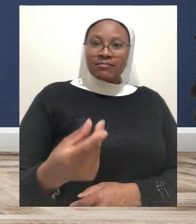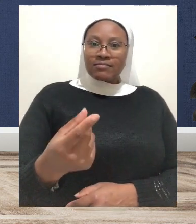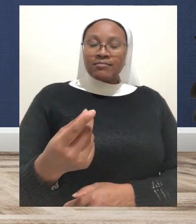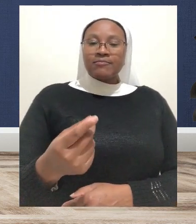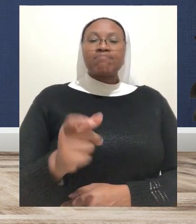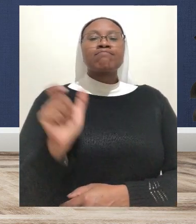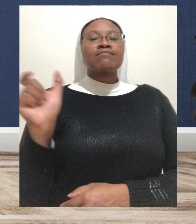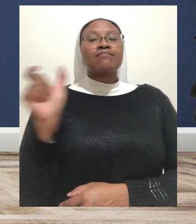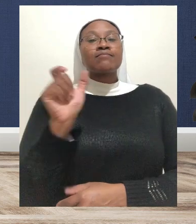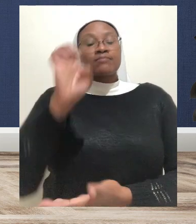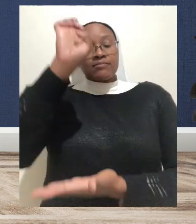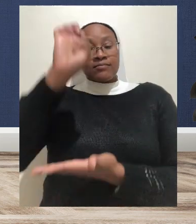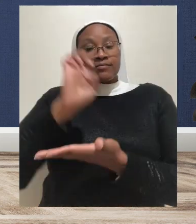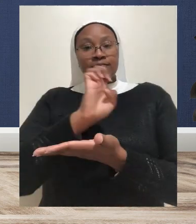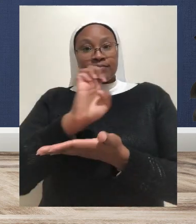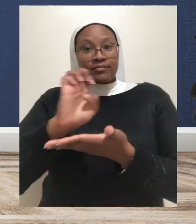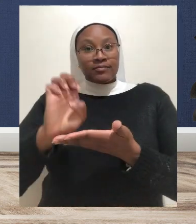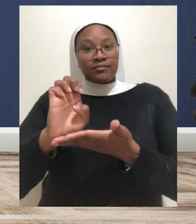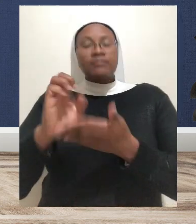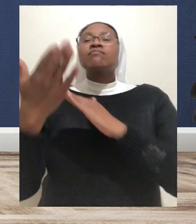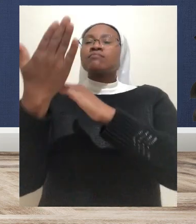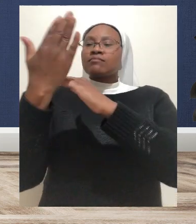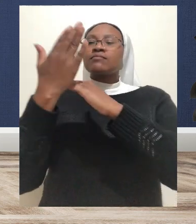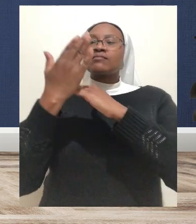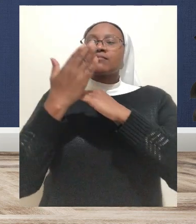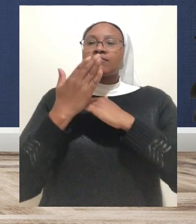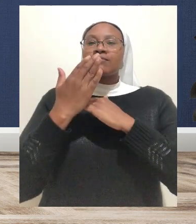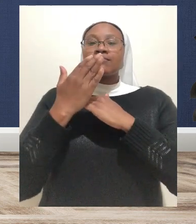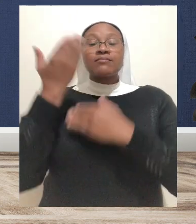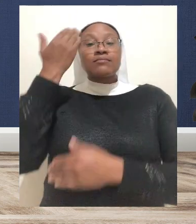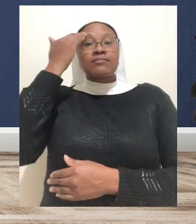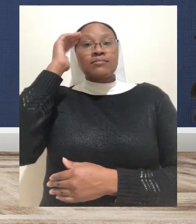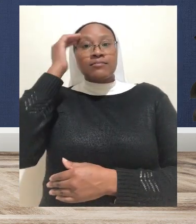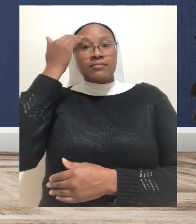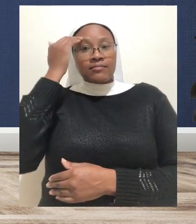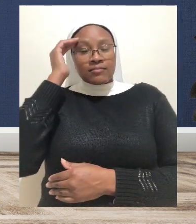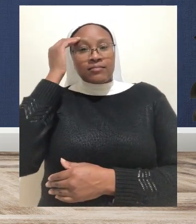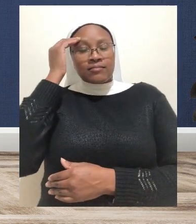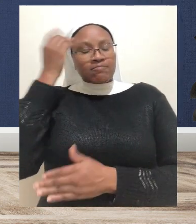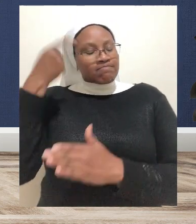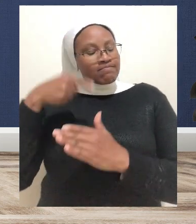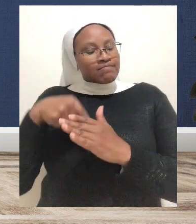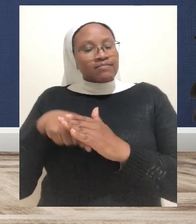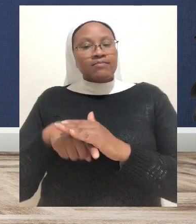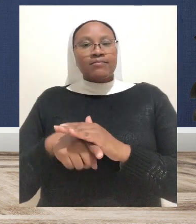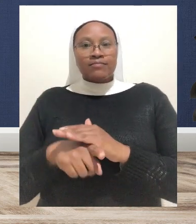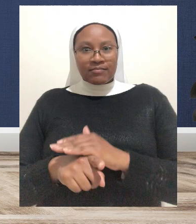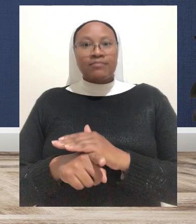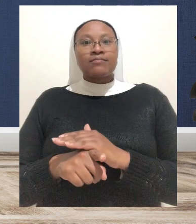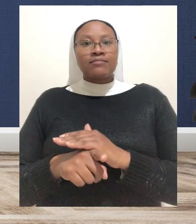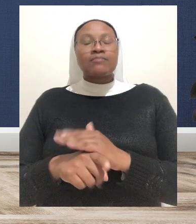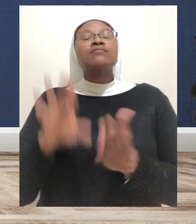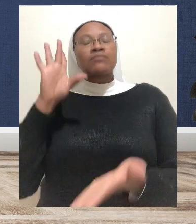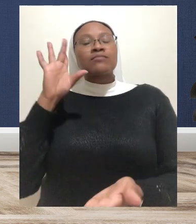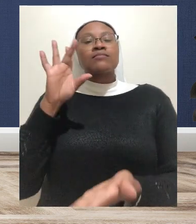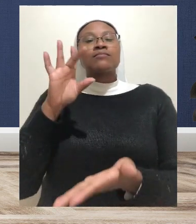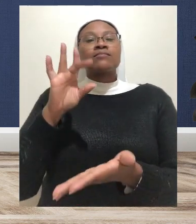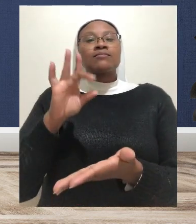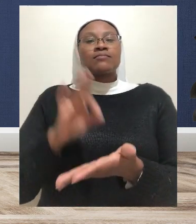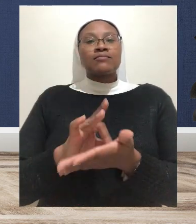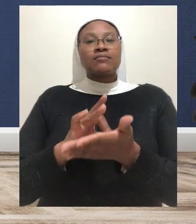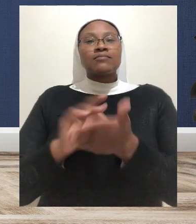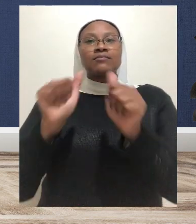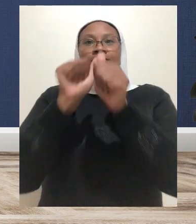eterna. Estas palavras do evangelista nos ajudam a compreender profundamente